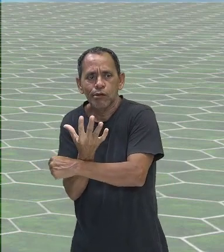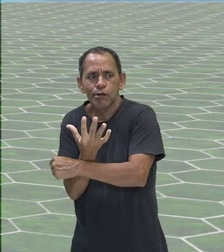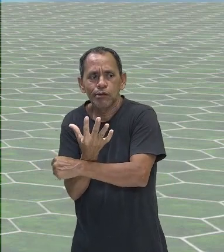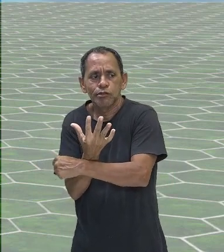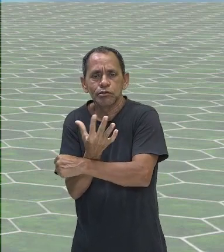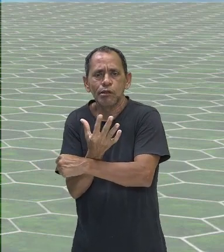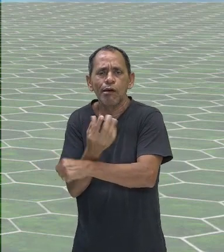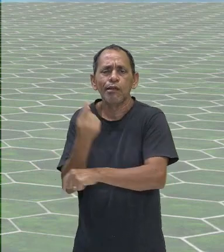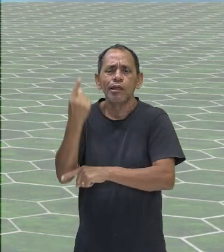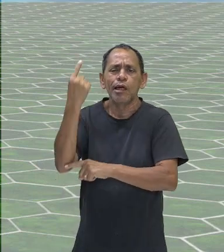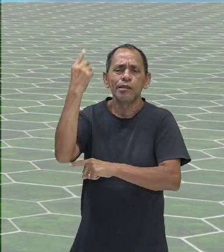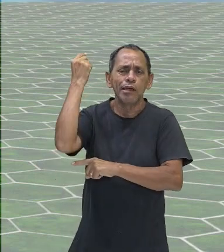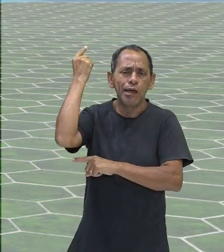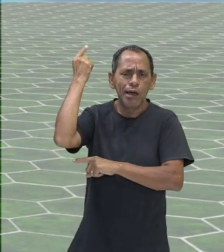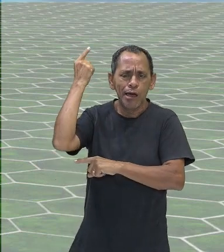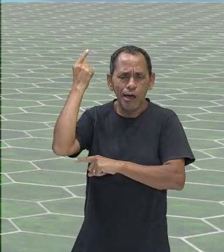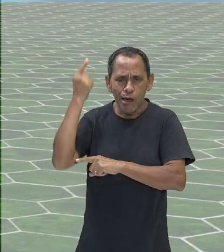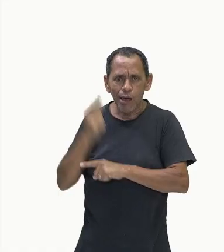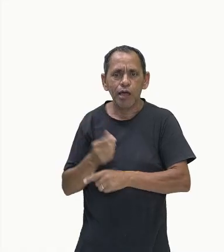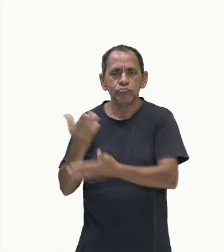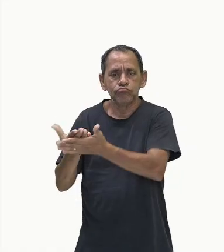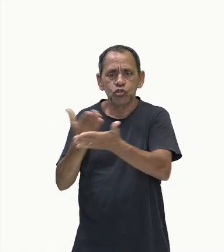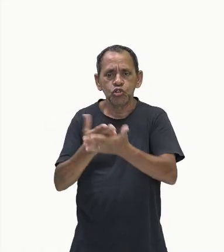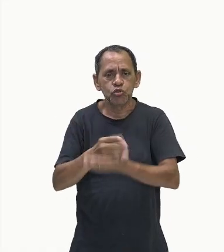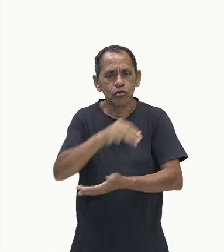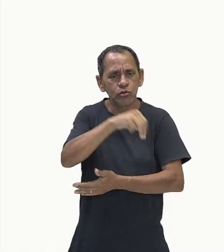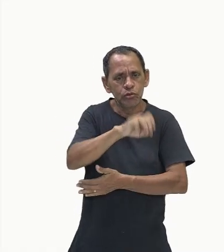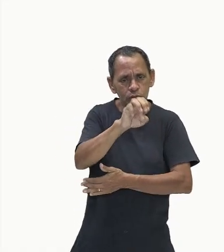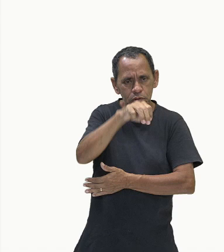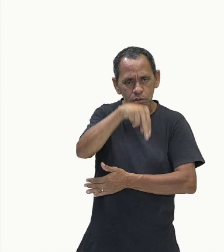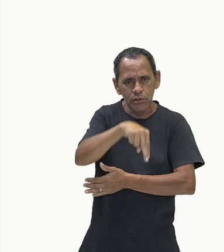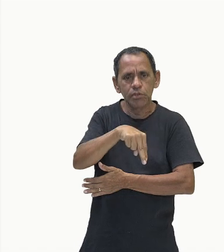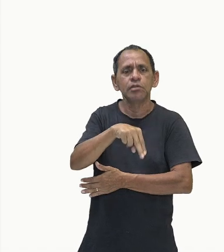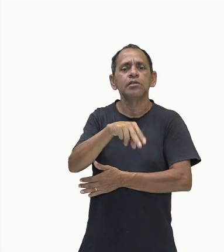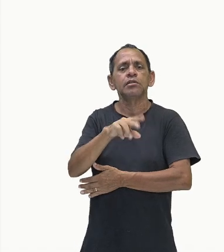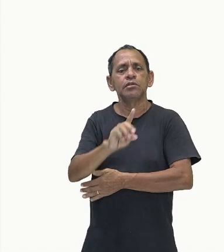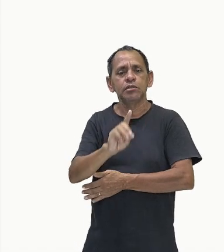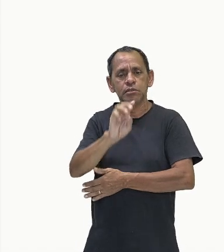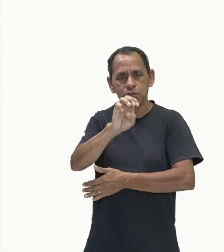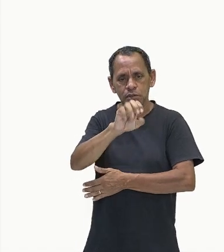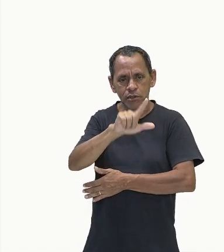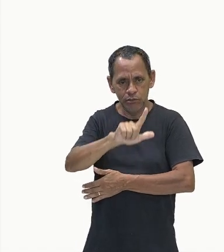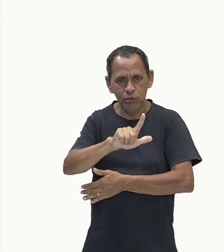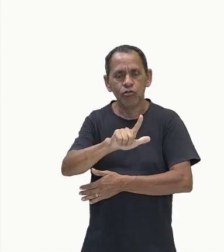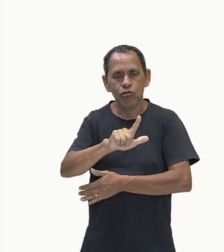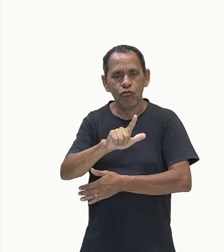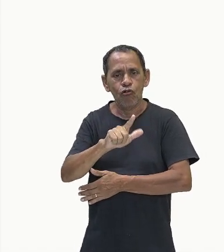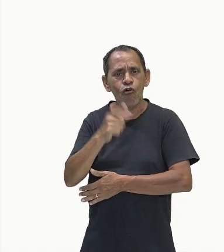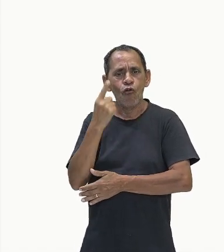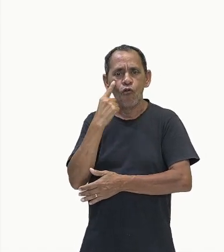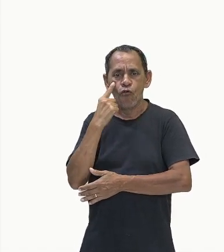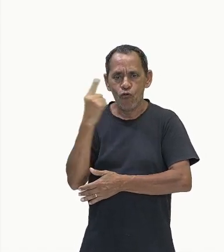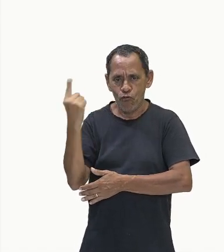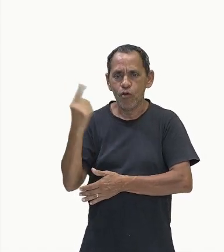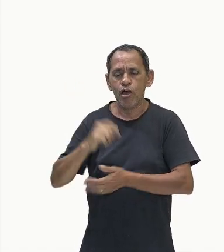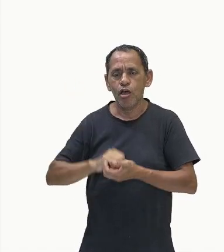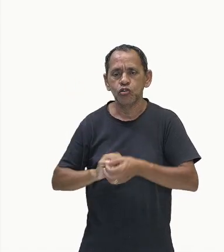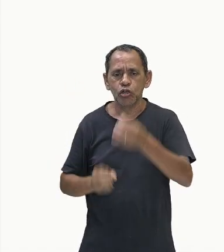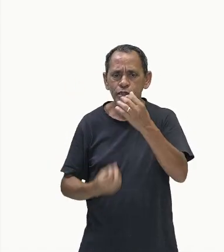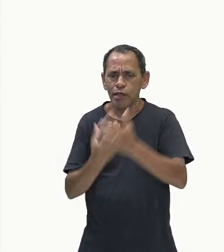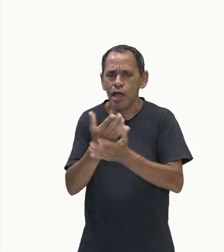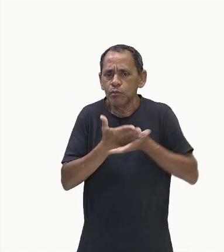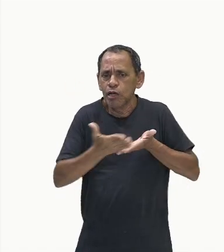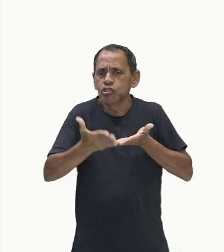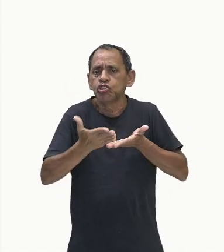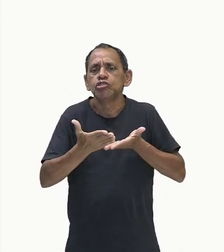os estudos de Mendel. Vamos ver aí que a hereditariedade em plantas, elas são originadas também a partir